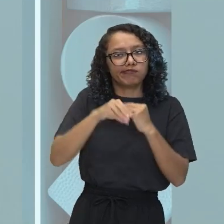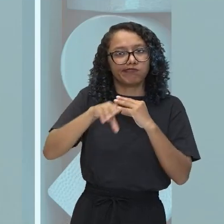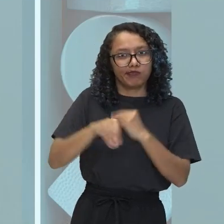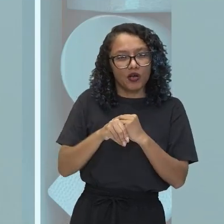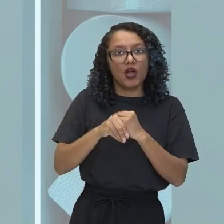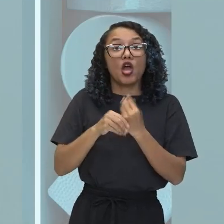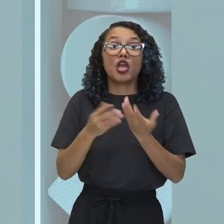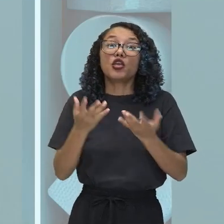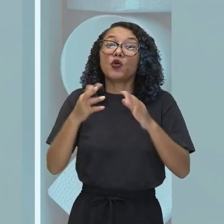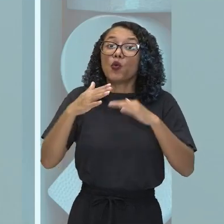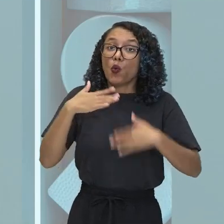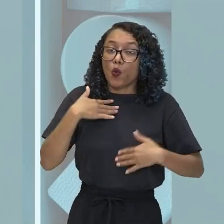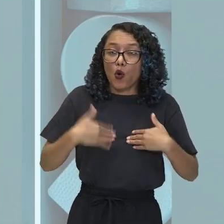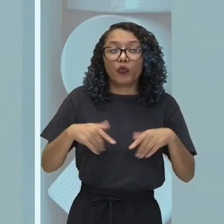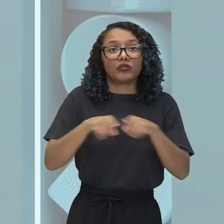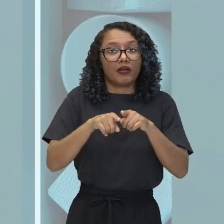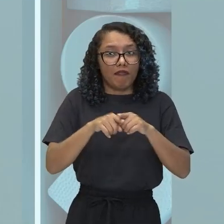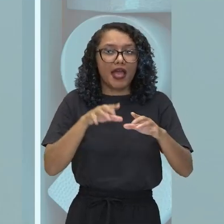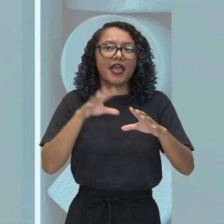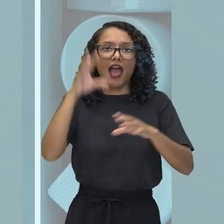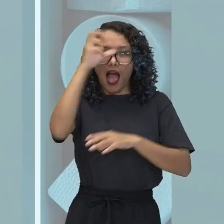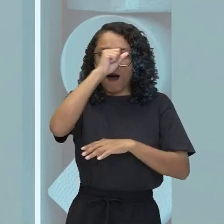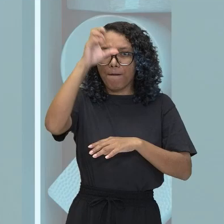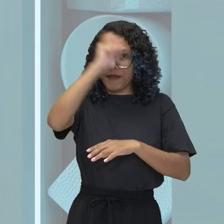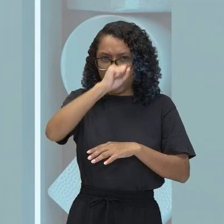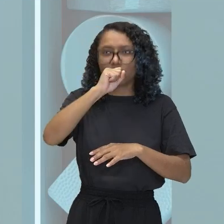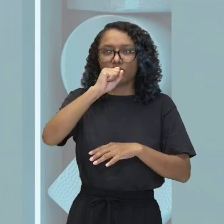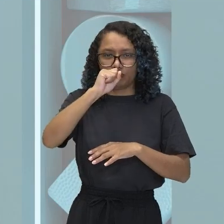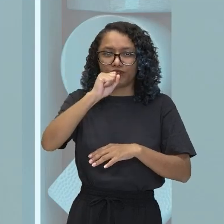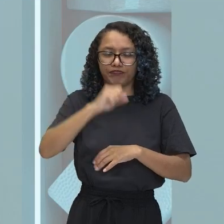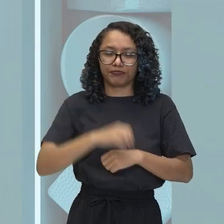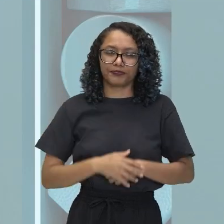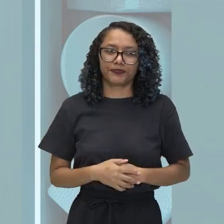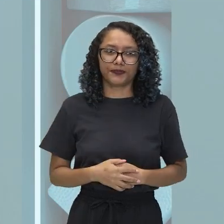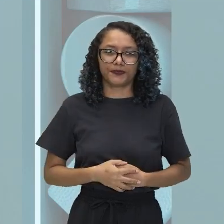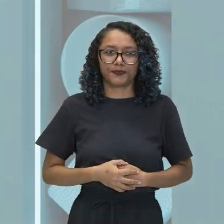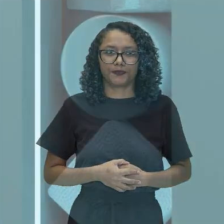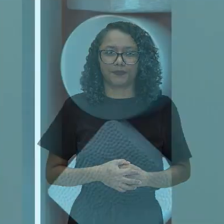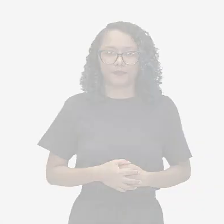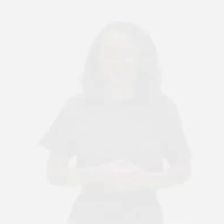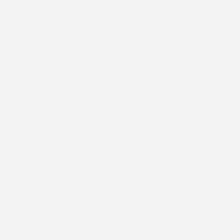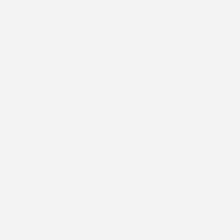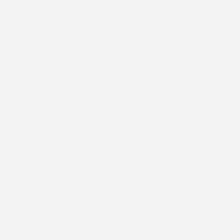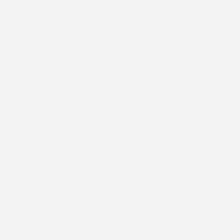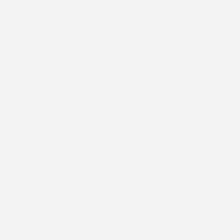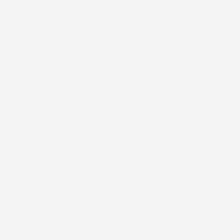os movimentos que você vai reproduzindo. Como esse processo acontece?